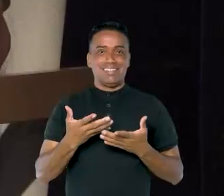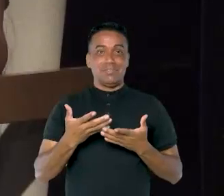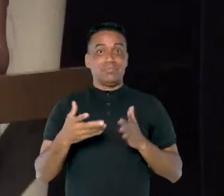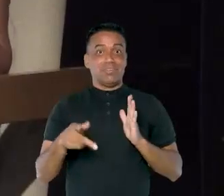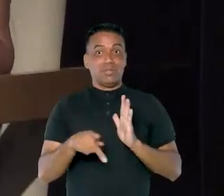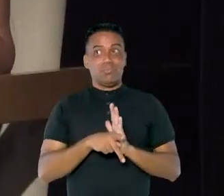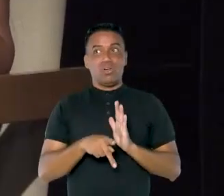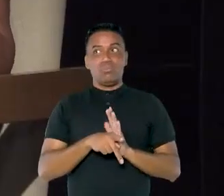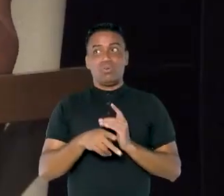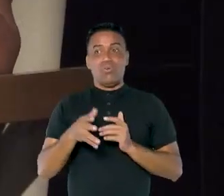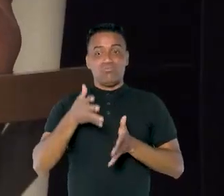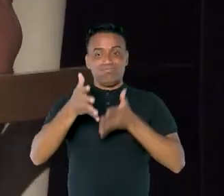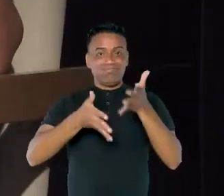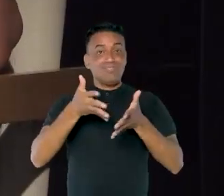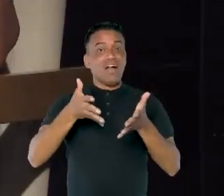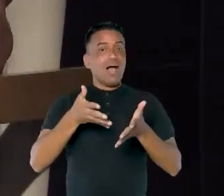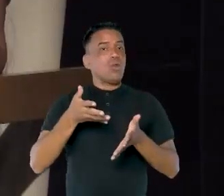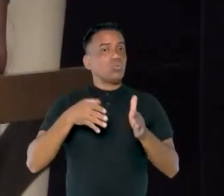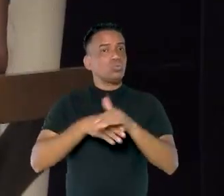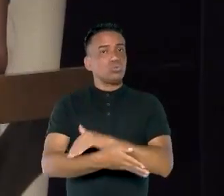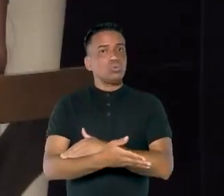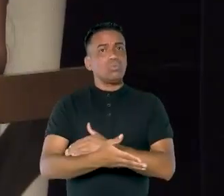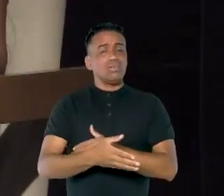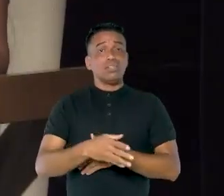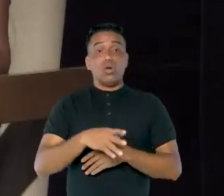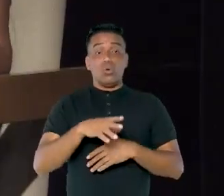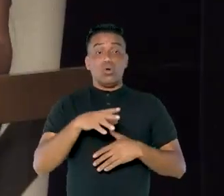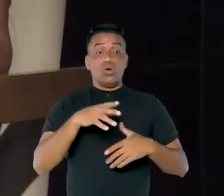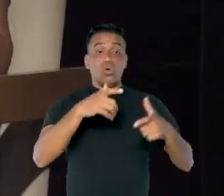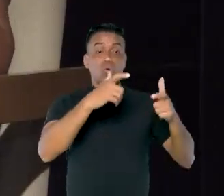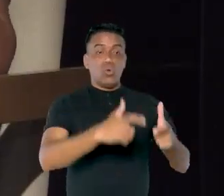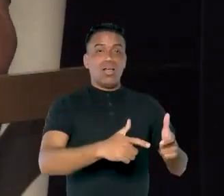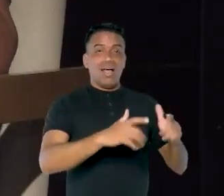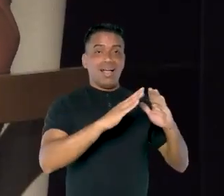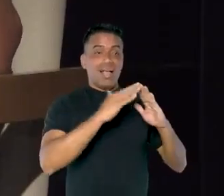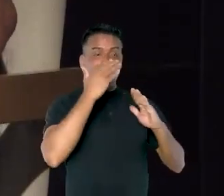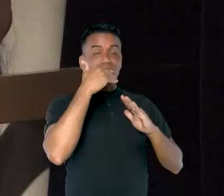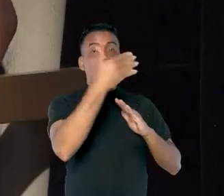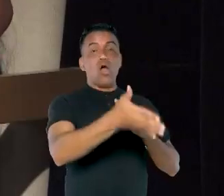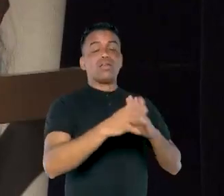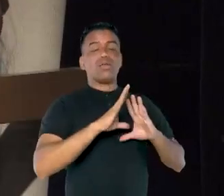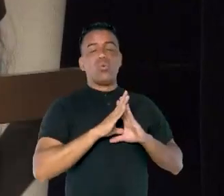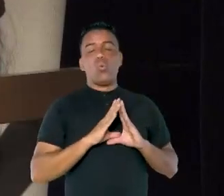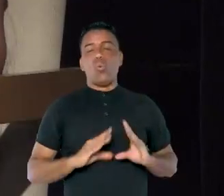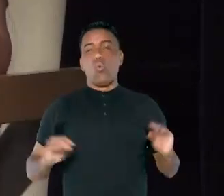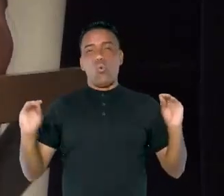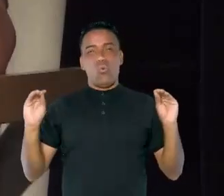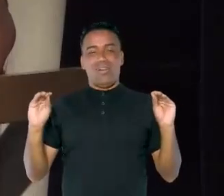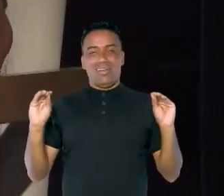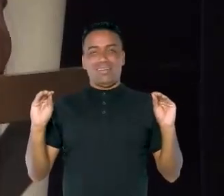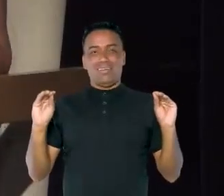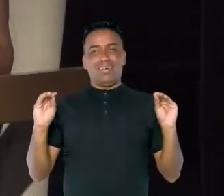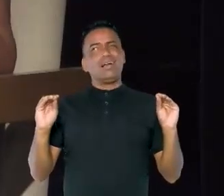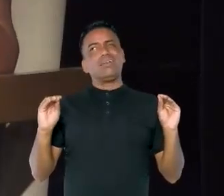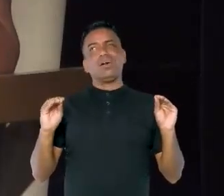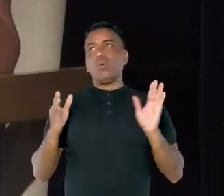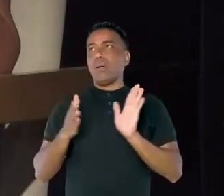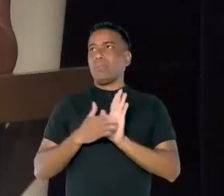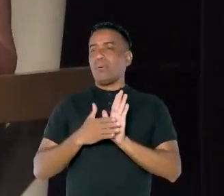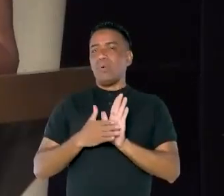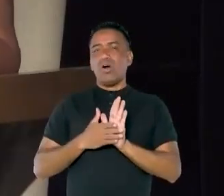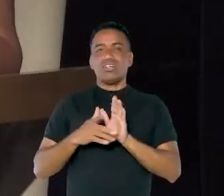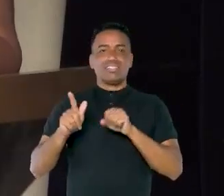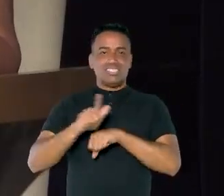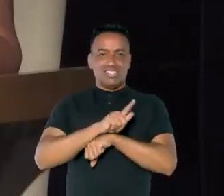uma fala que eu falo, o quintal que cura. Né? Então, a gente estava num plano, né? Me lembro de um plano diretor